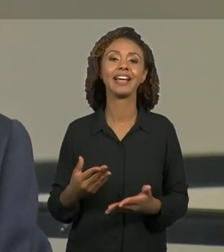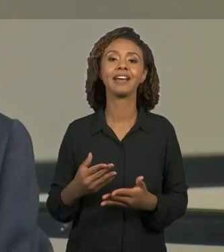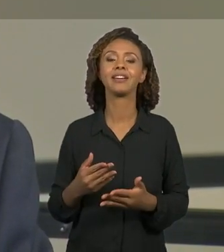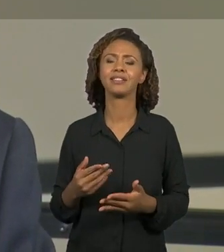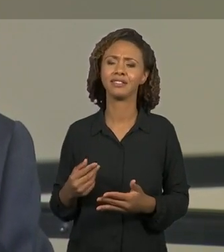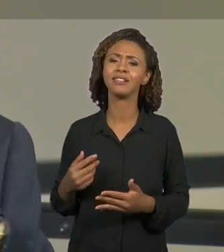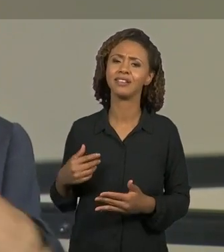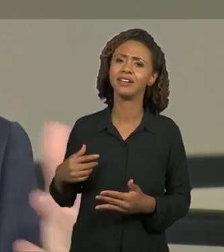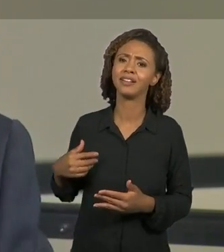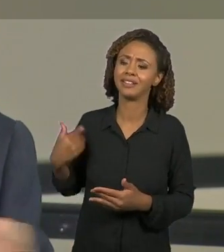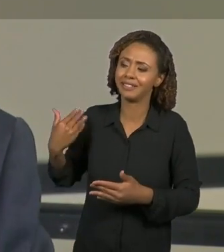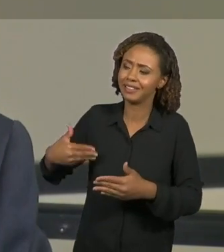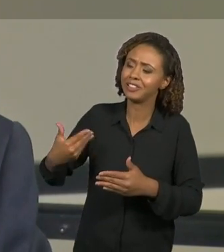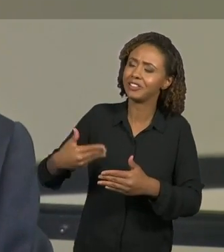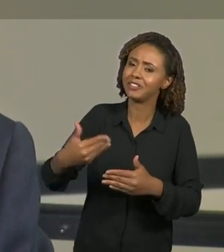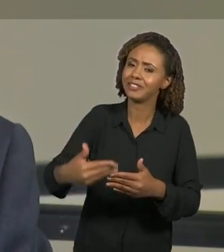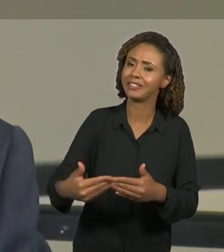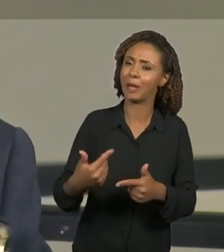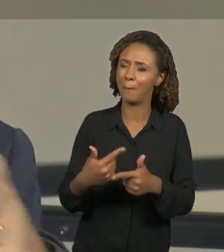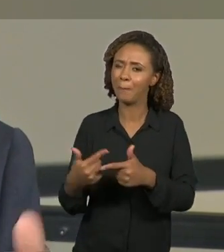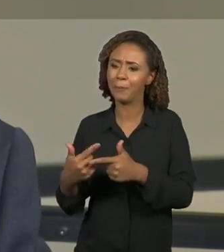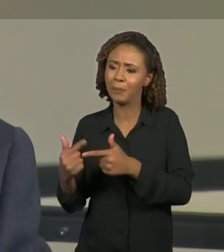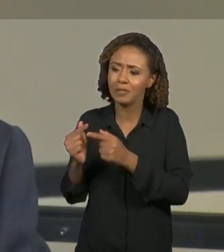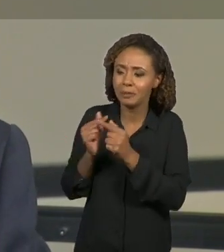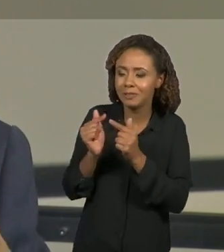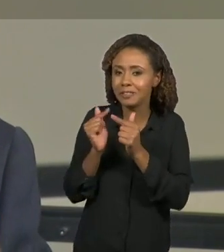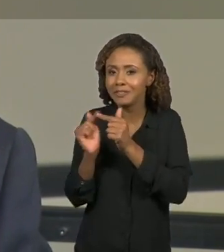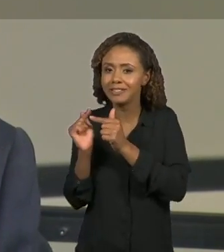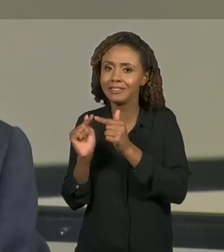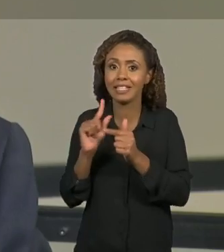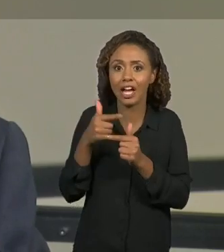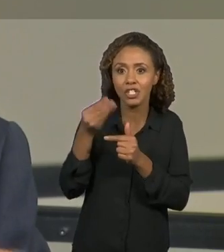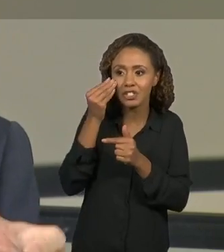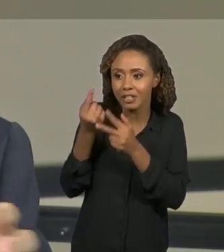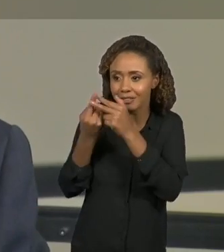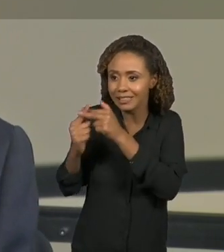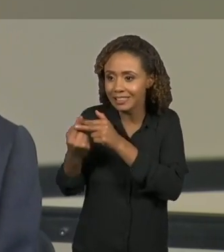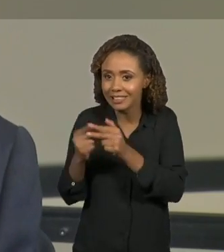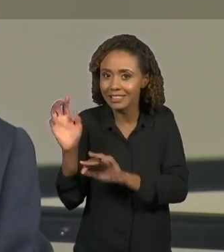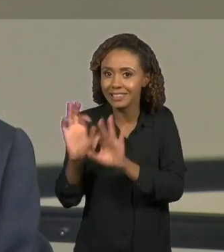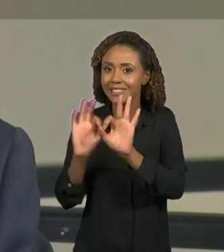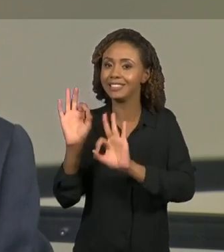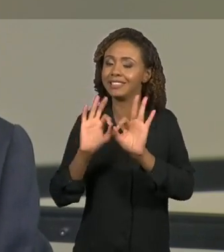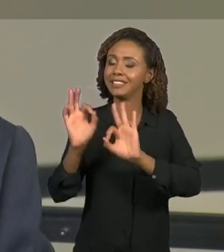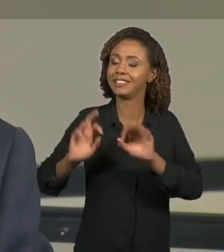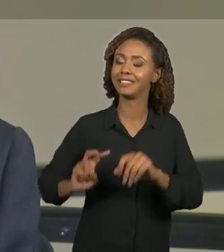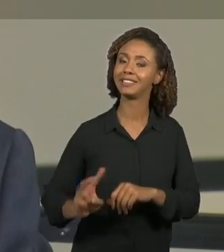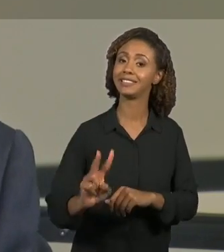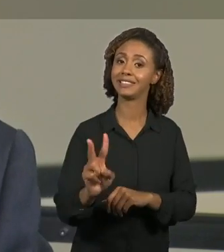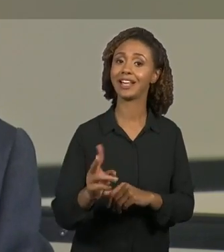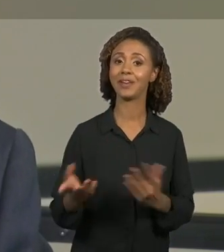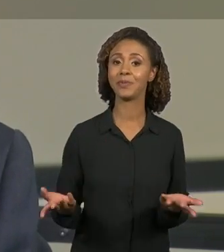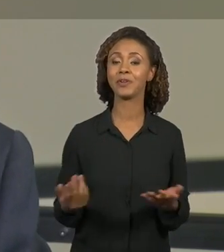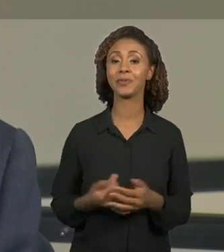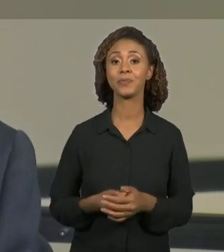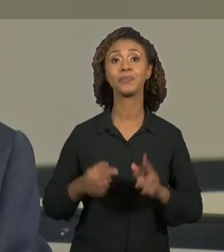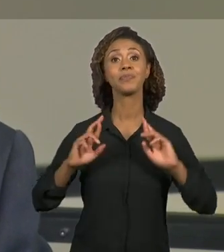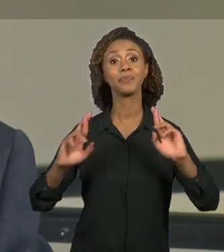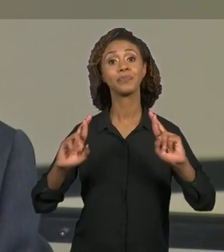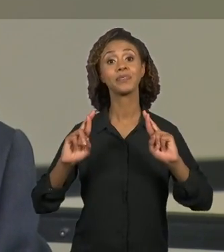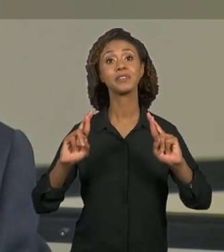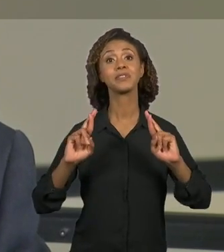pequenos problemas aí eu longo do né desenvolvimento nós vamos para sempre tentando melhorar né ao longo da da execução né que é um projeto piloto né